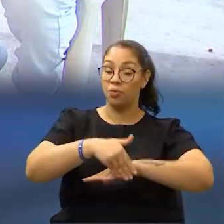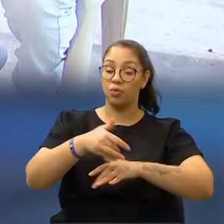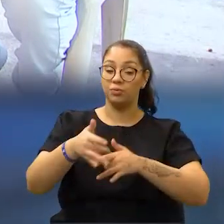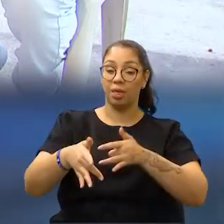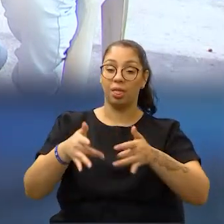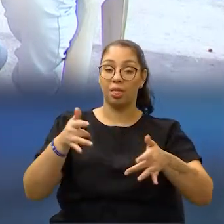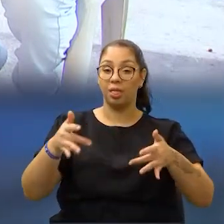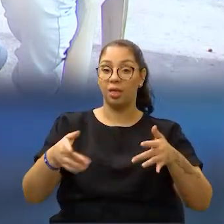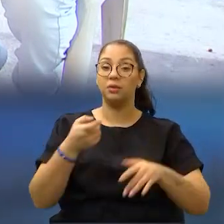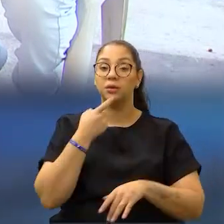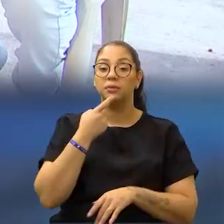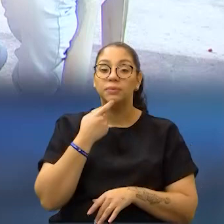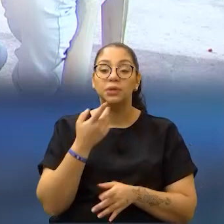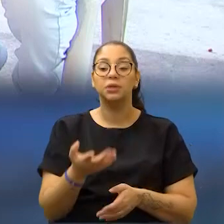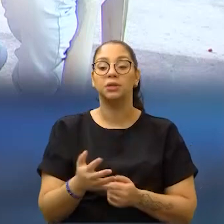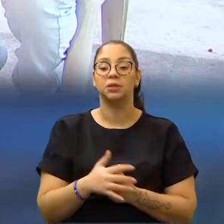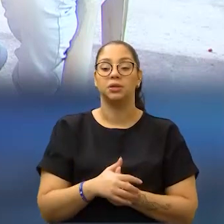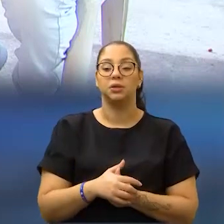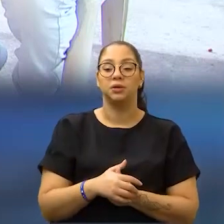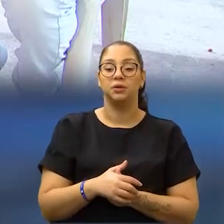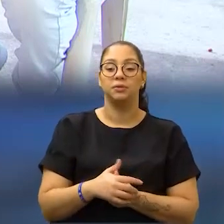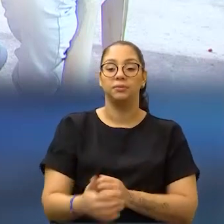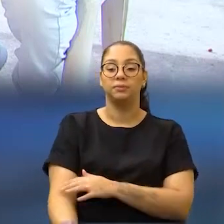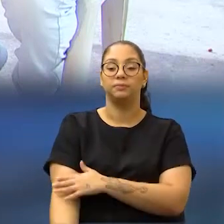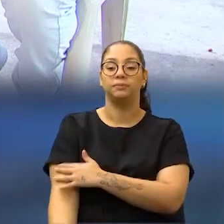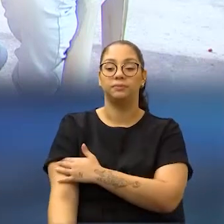nas ruas, que